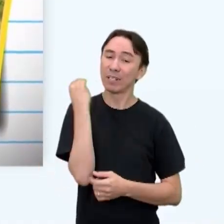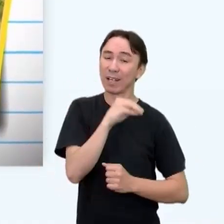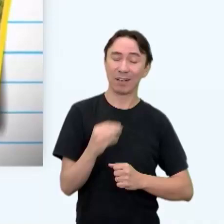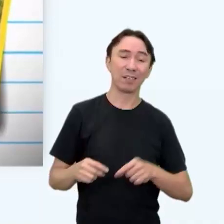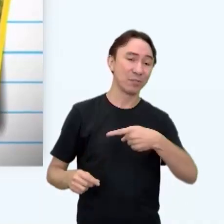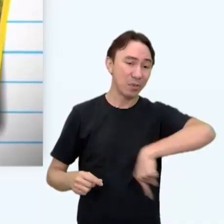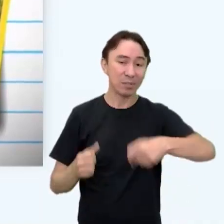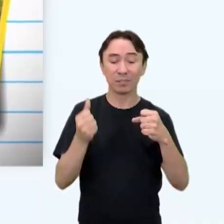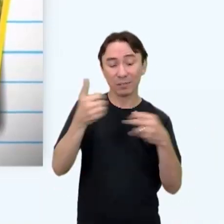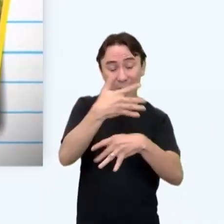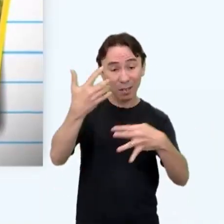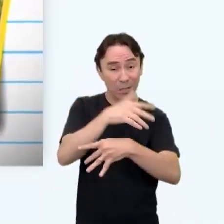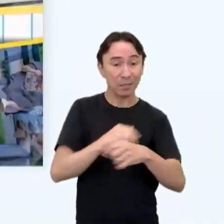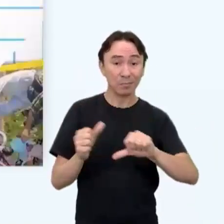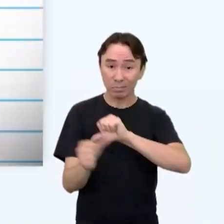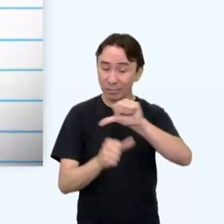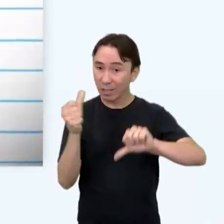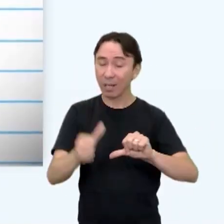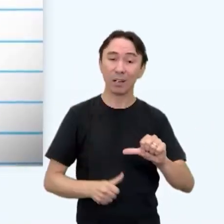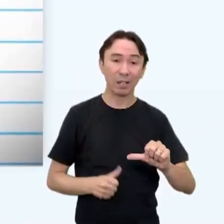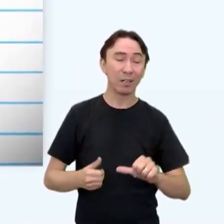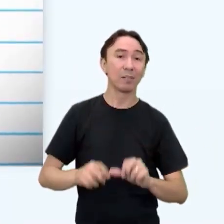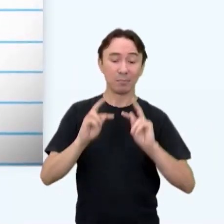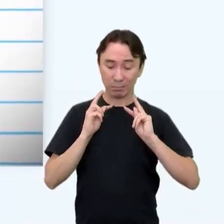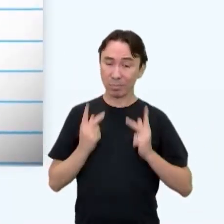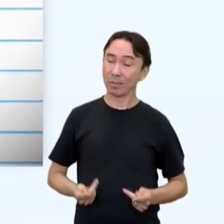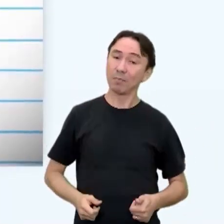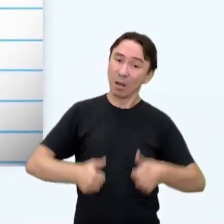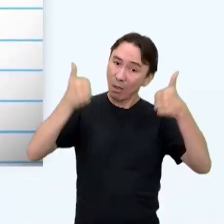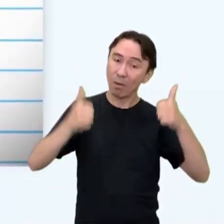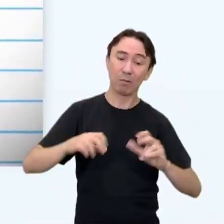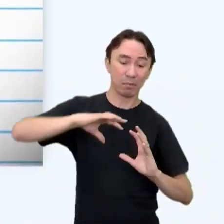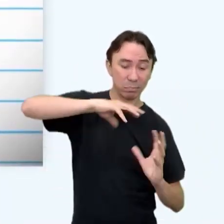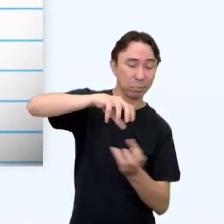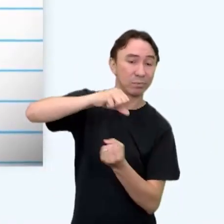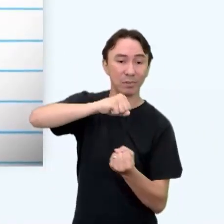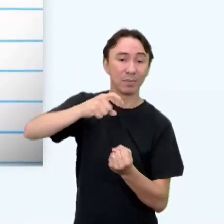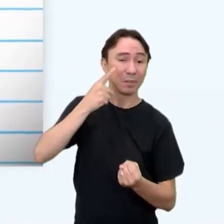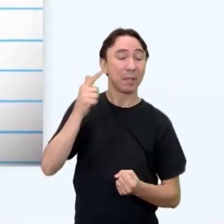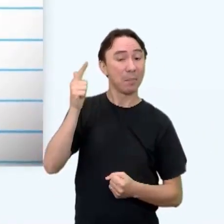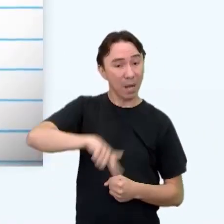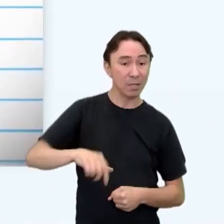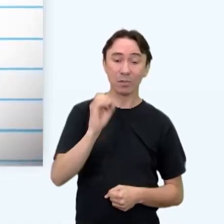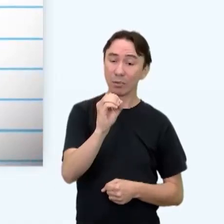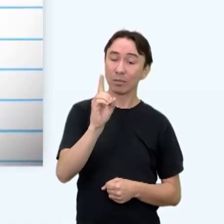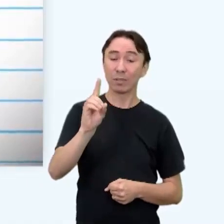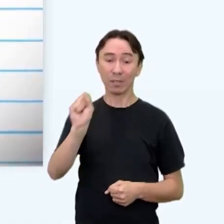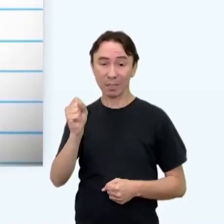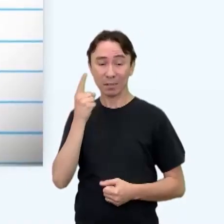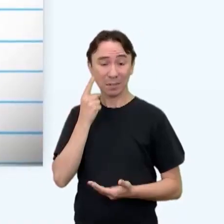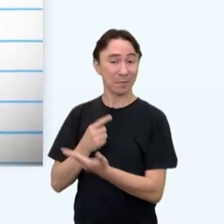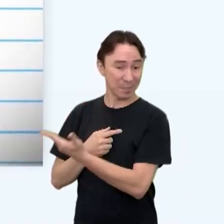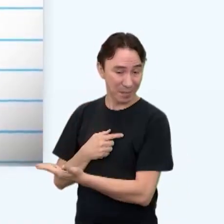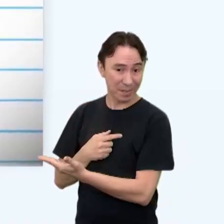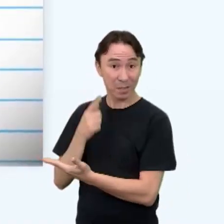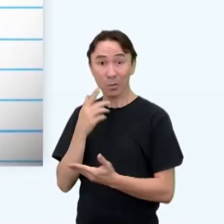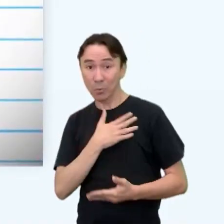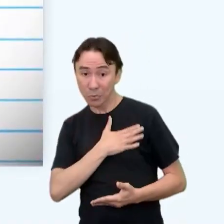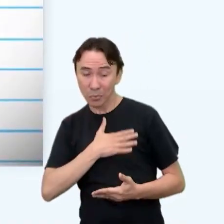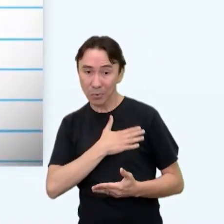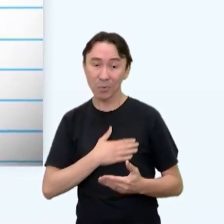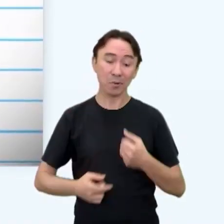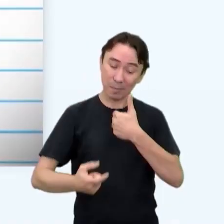mais humanos e sustentáveis. Confira os outros 16 objetivos no nosso canal. E se você gostou, curta e